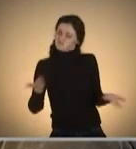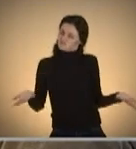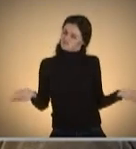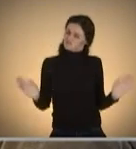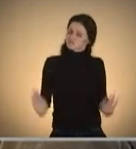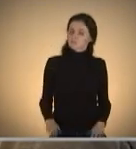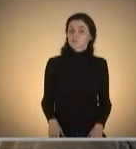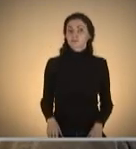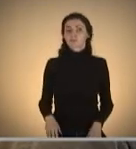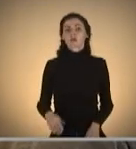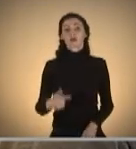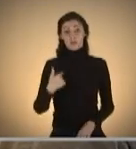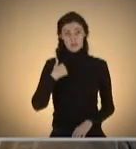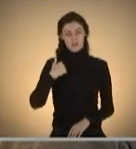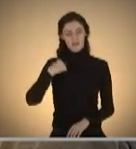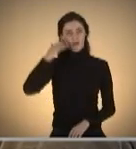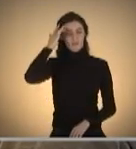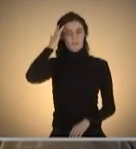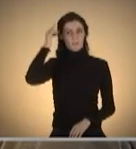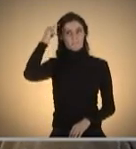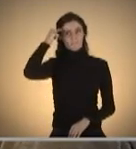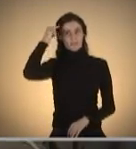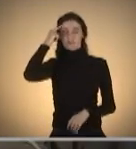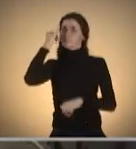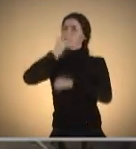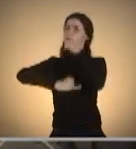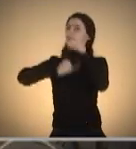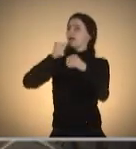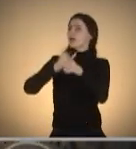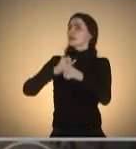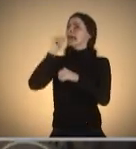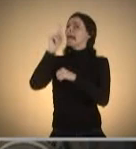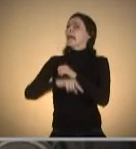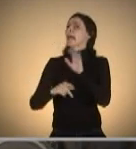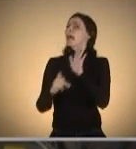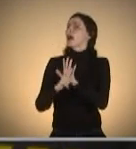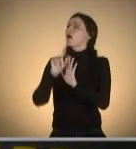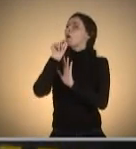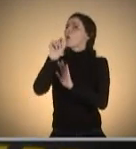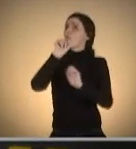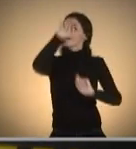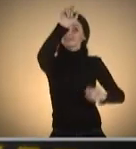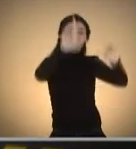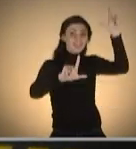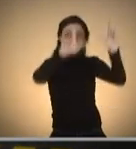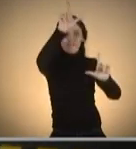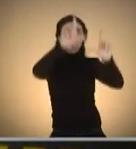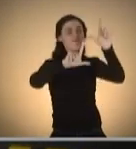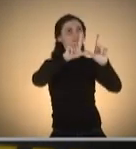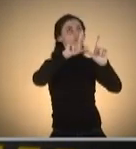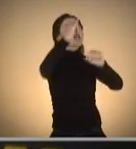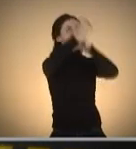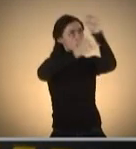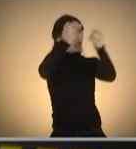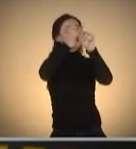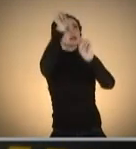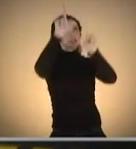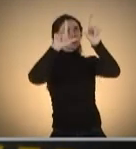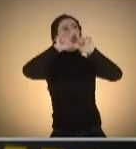uma brincadeira, sem sentido. Eu achava que a internet era uma rede